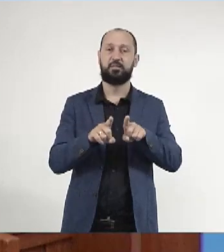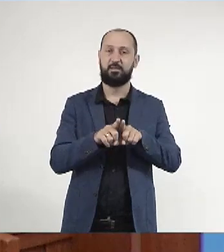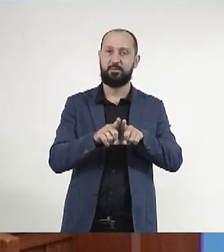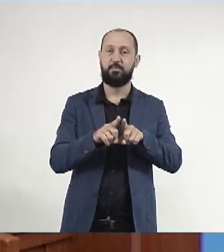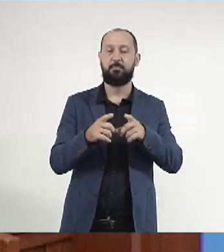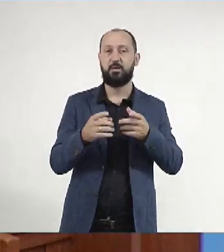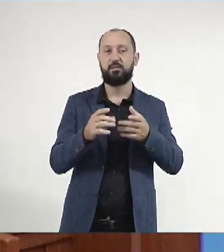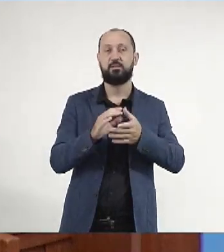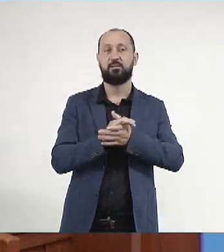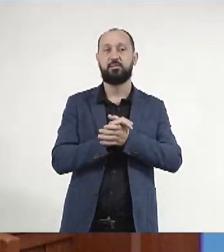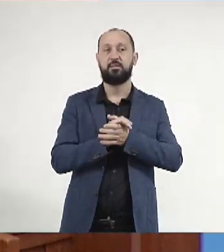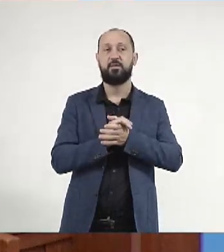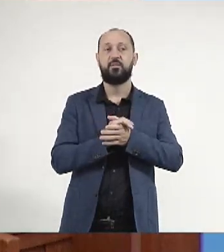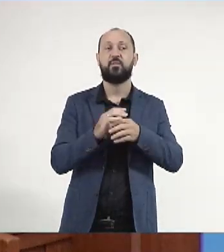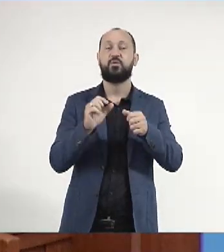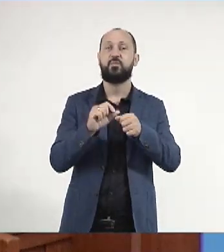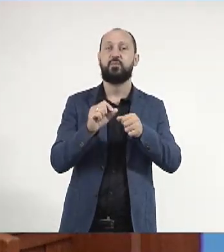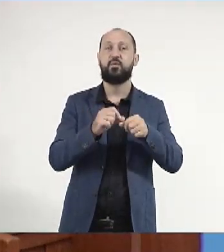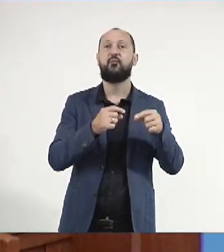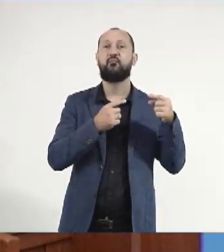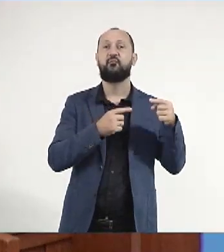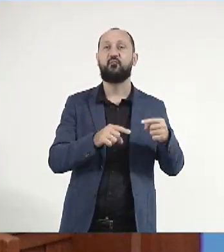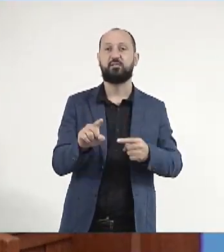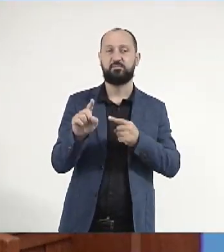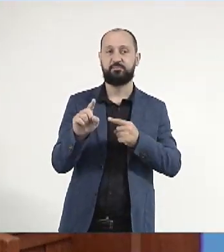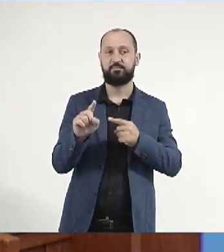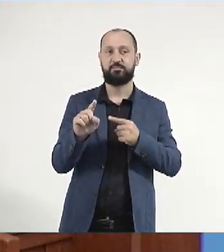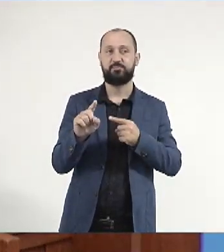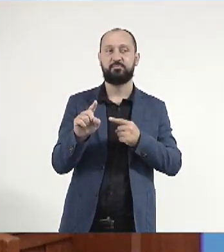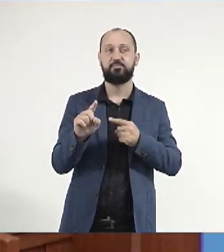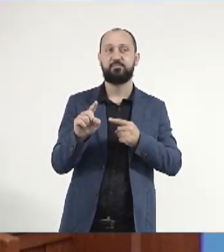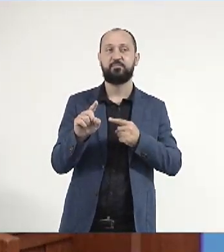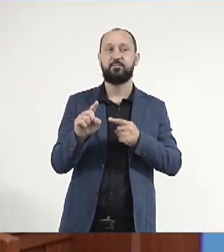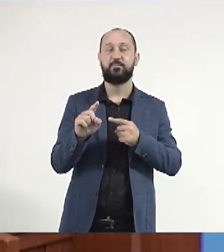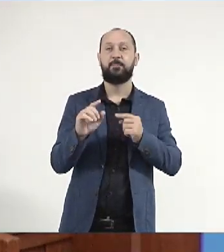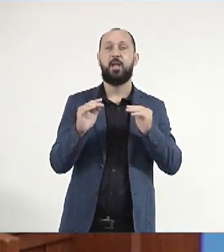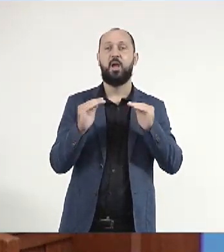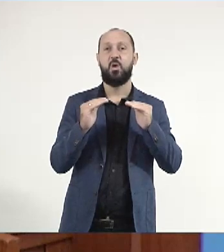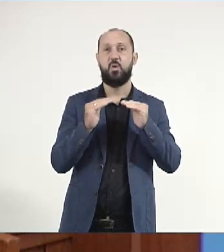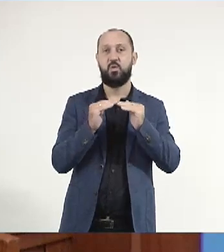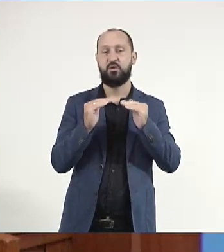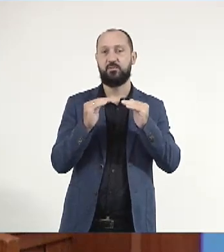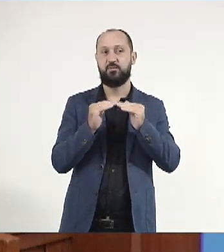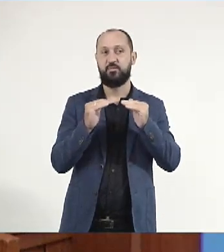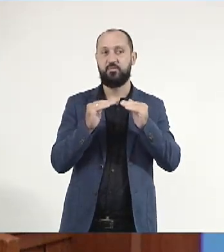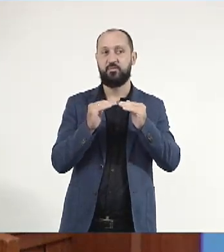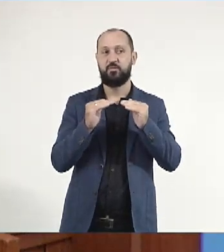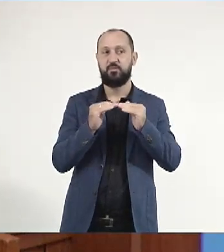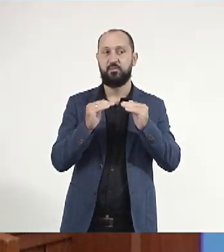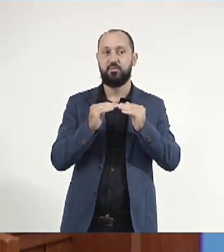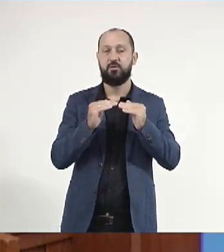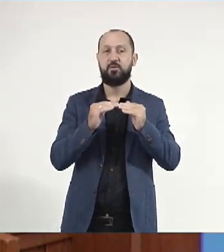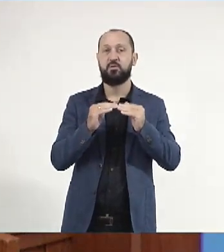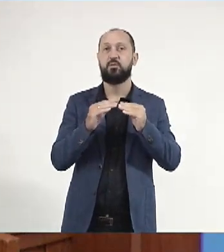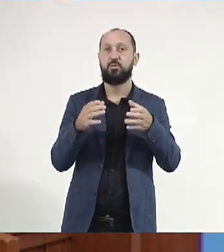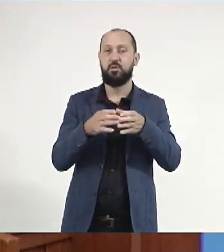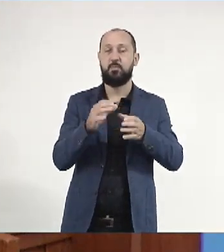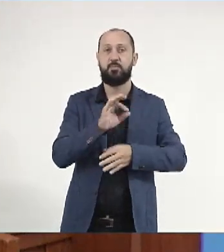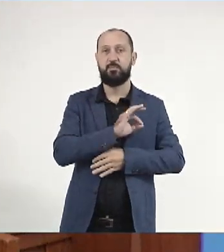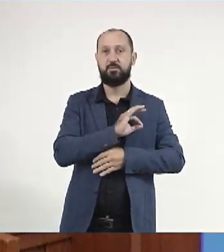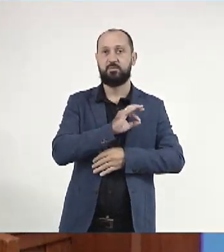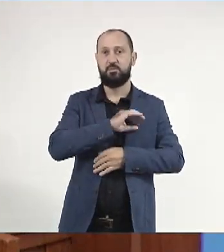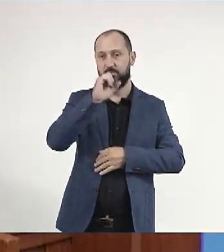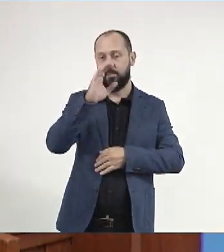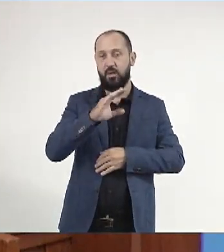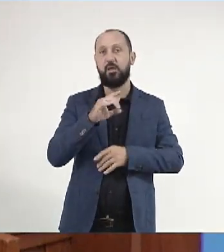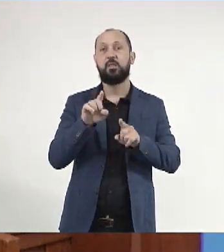inclusive, provocada com a conivência da Força Nacional de Segurança